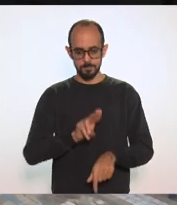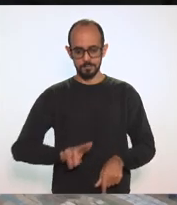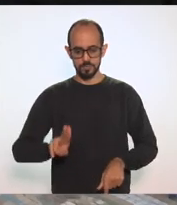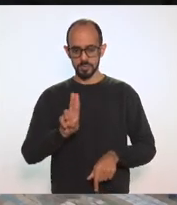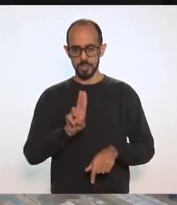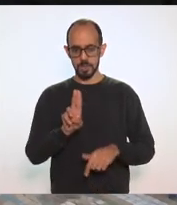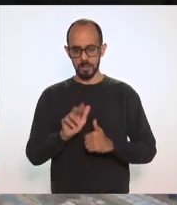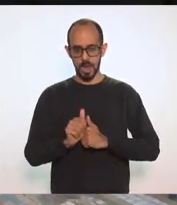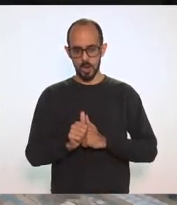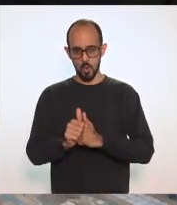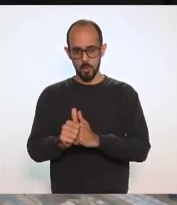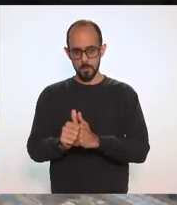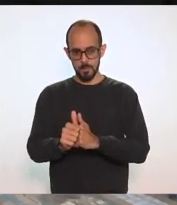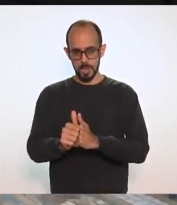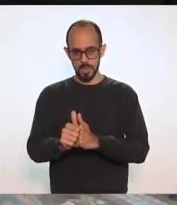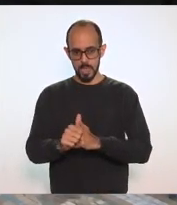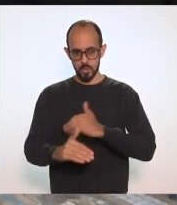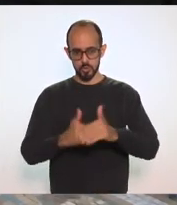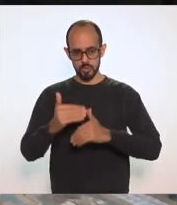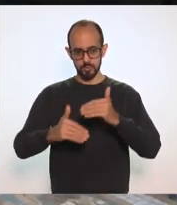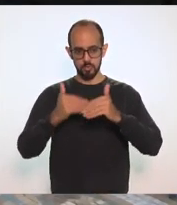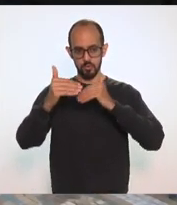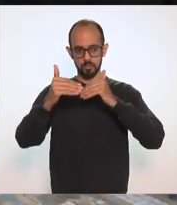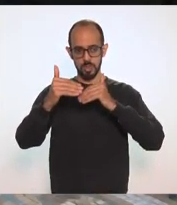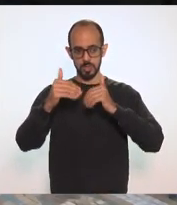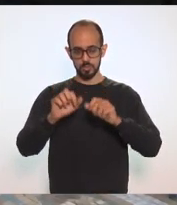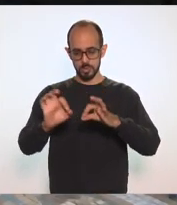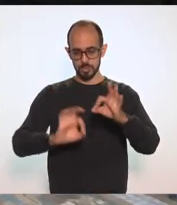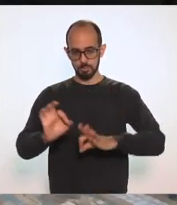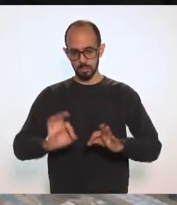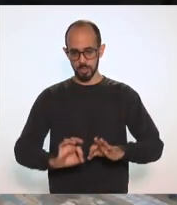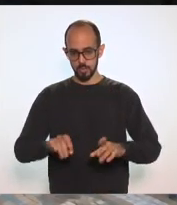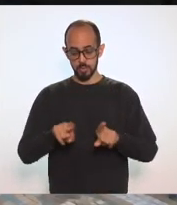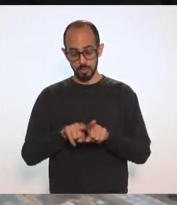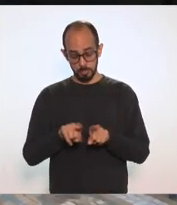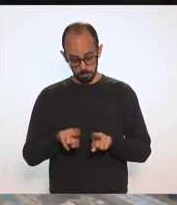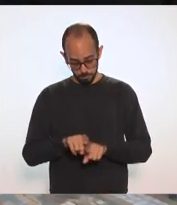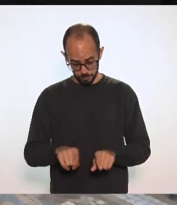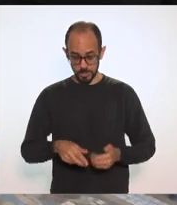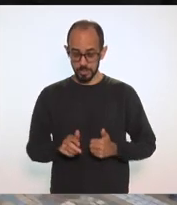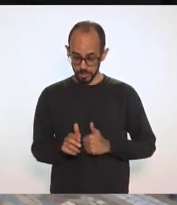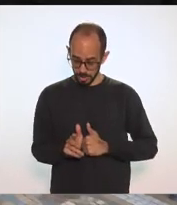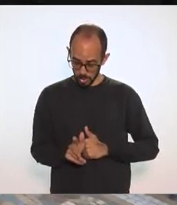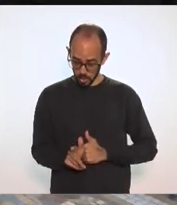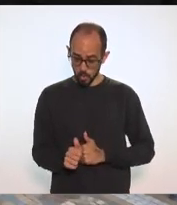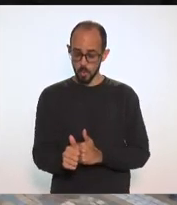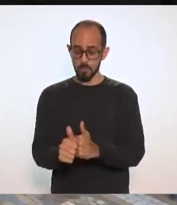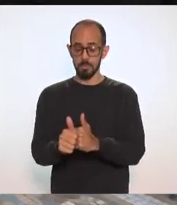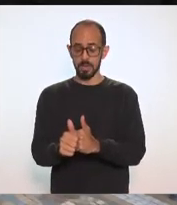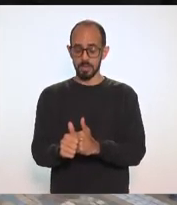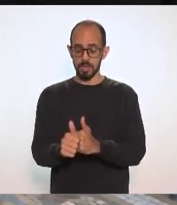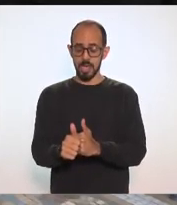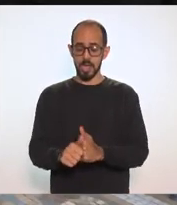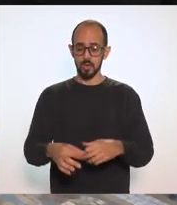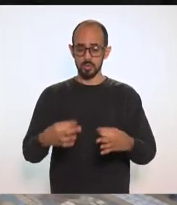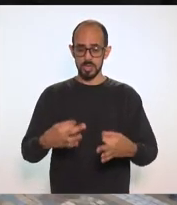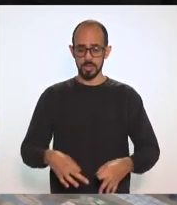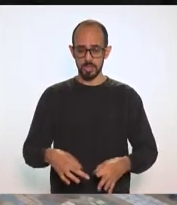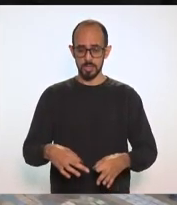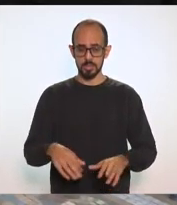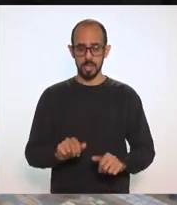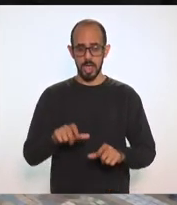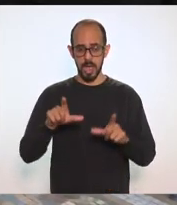o desenvolvimento desse plano e, sobretudo, acompanhar a efetividade e a redução que precisa